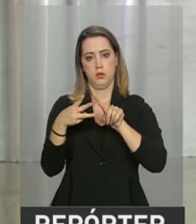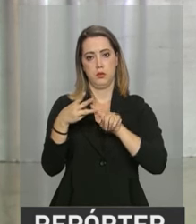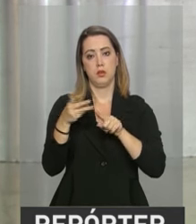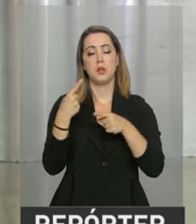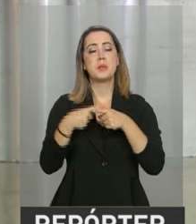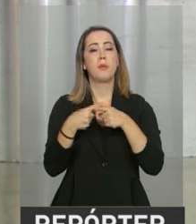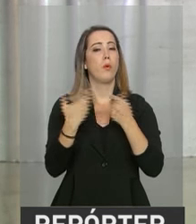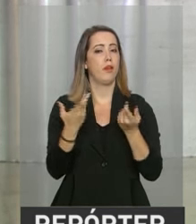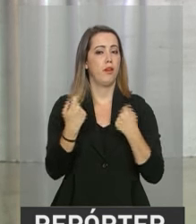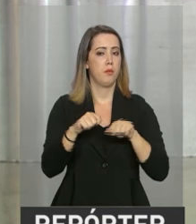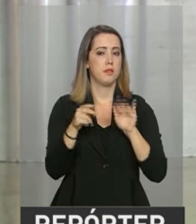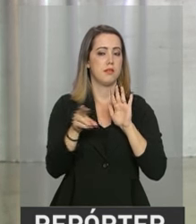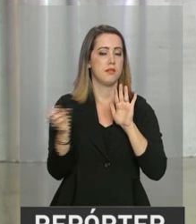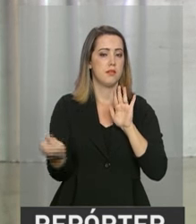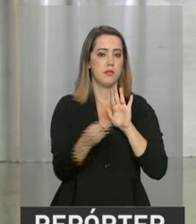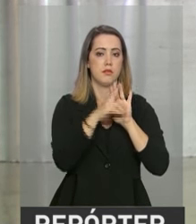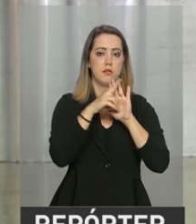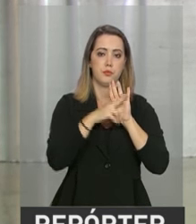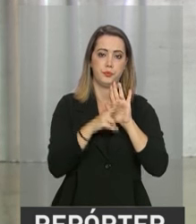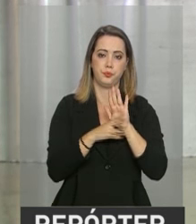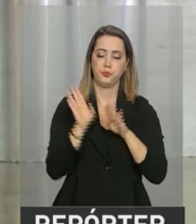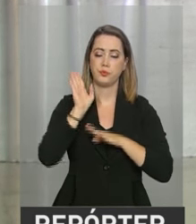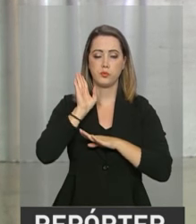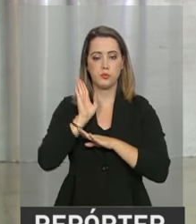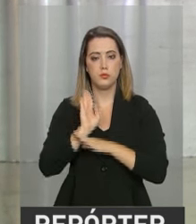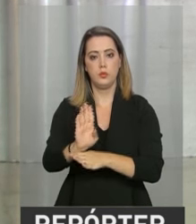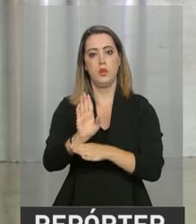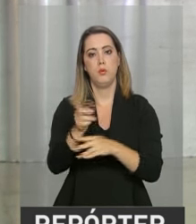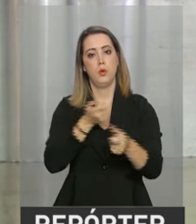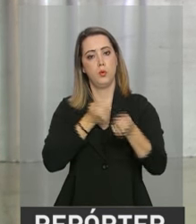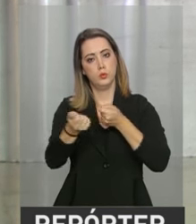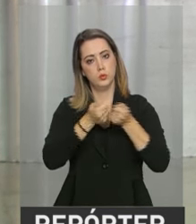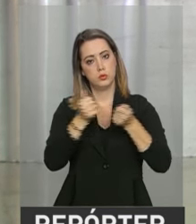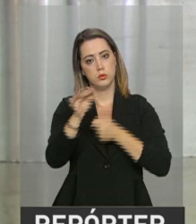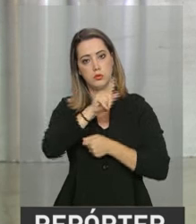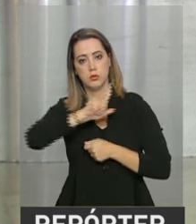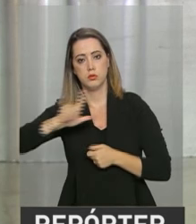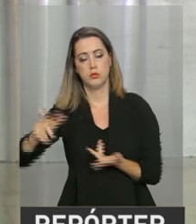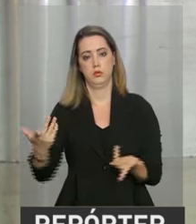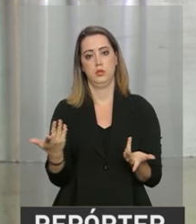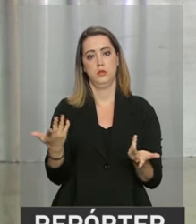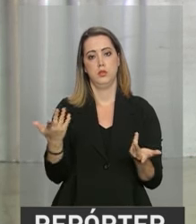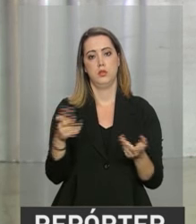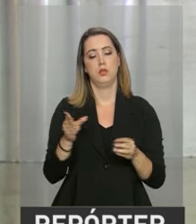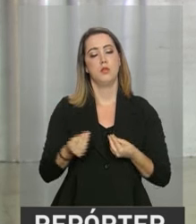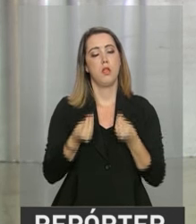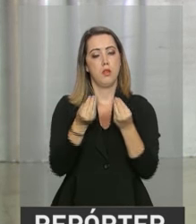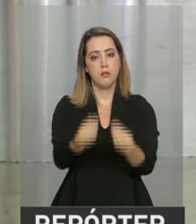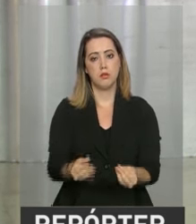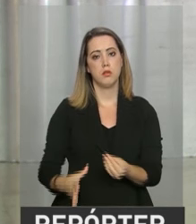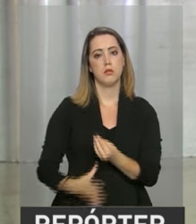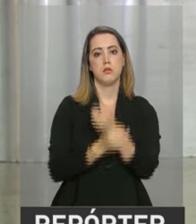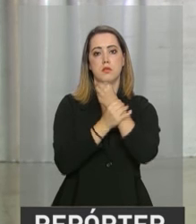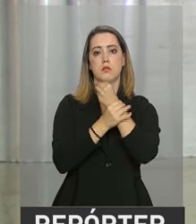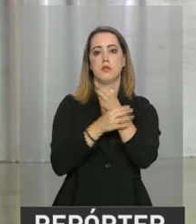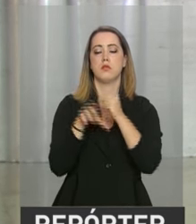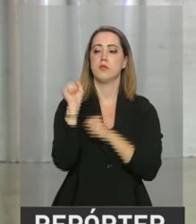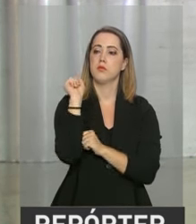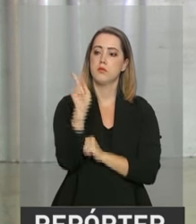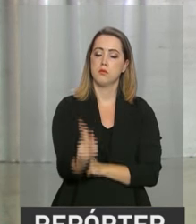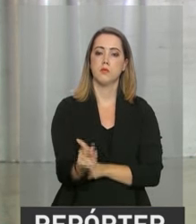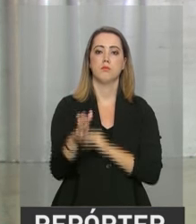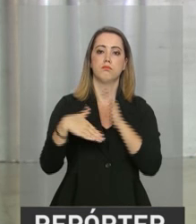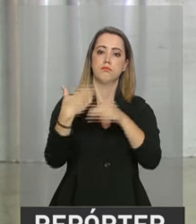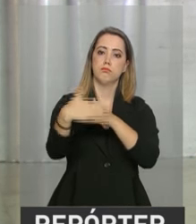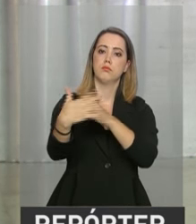justificativas para a reforma. Vai apoiar o ajuste fiscal porque passa o país, dar sustentabilidade ao sistema previdenciário